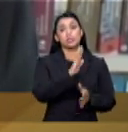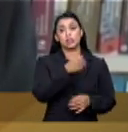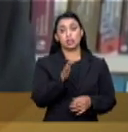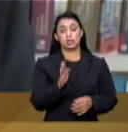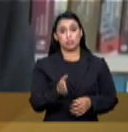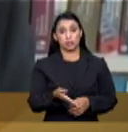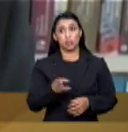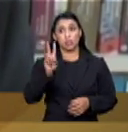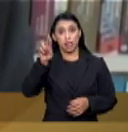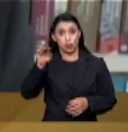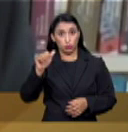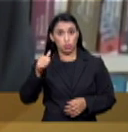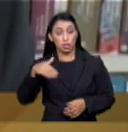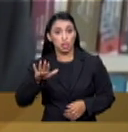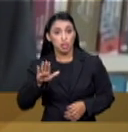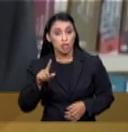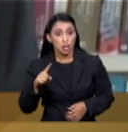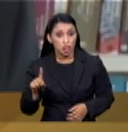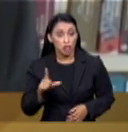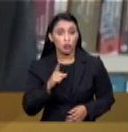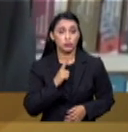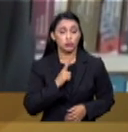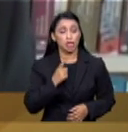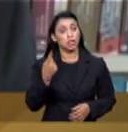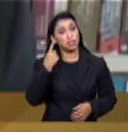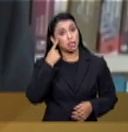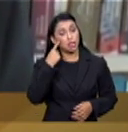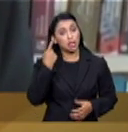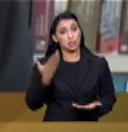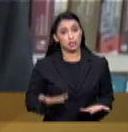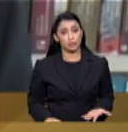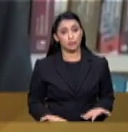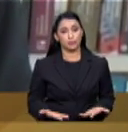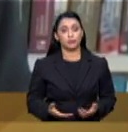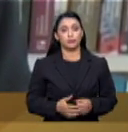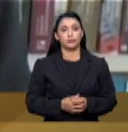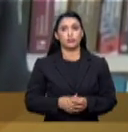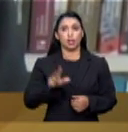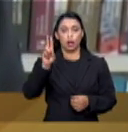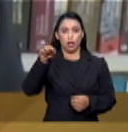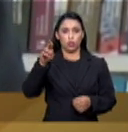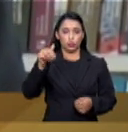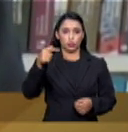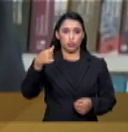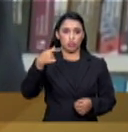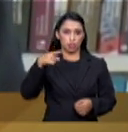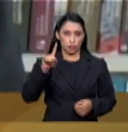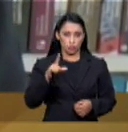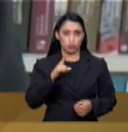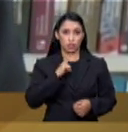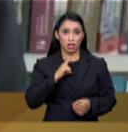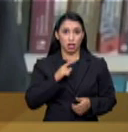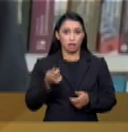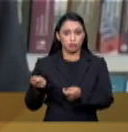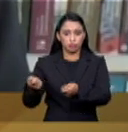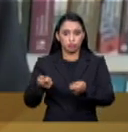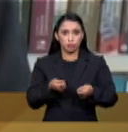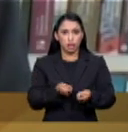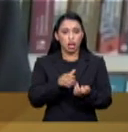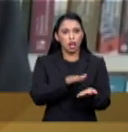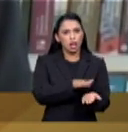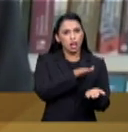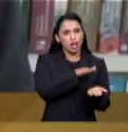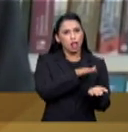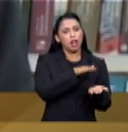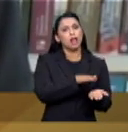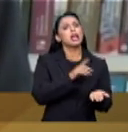interesse. Então, a União traz a essa tribuna três argumentos principais por meio dos quais se